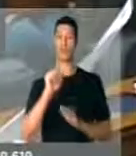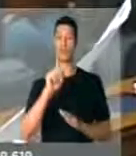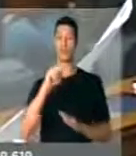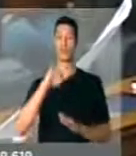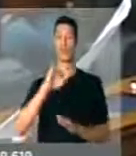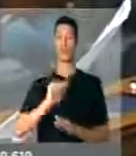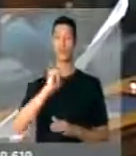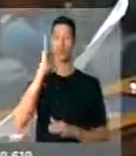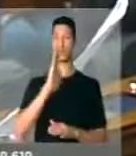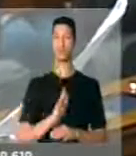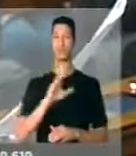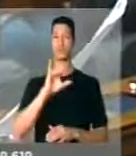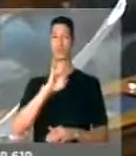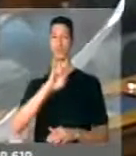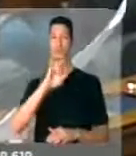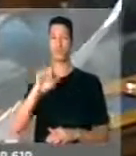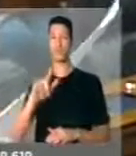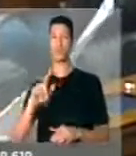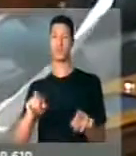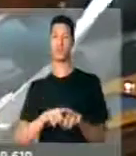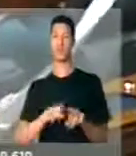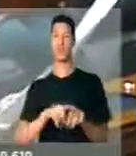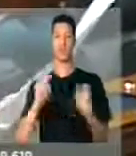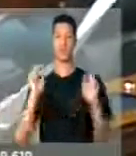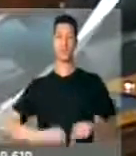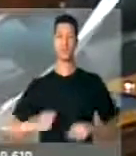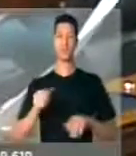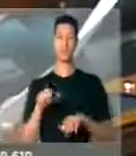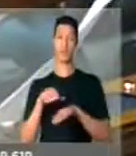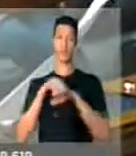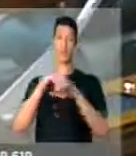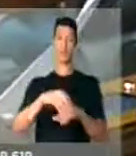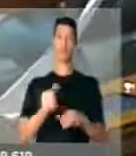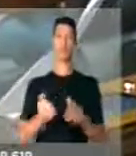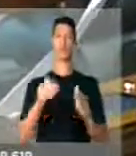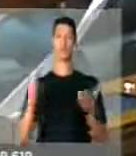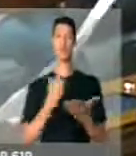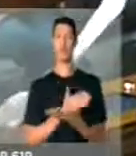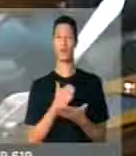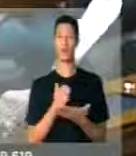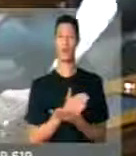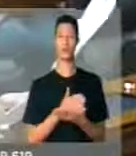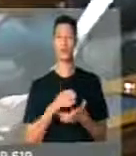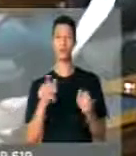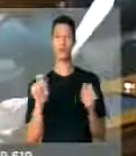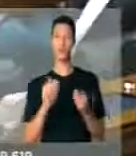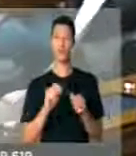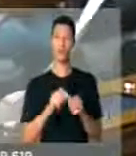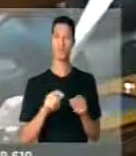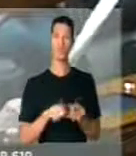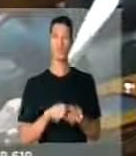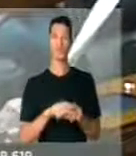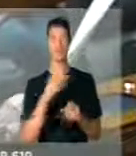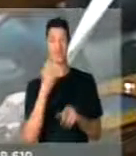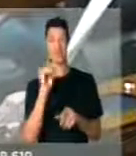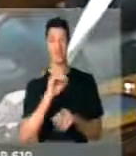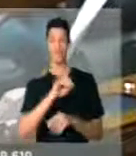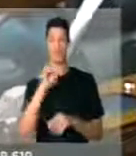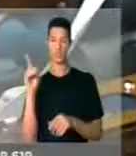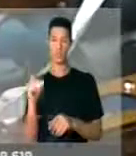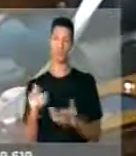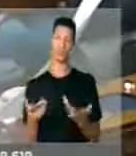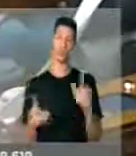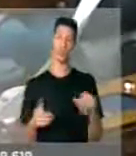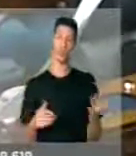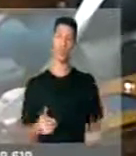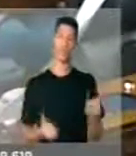de Aviação Civil, que dispõe sobre as condições de transporte aéreo, algumas determinações que serão aplicadas em 30 dias.